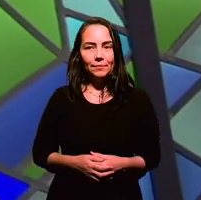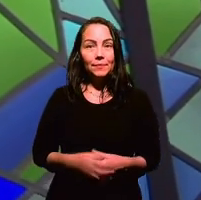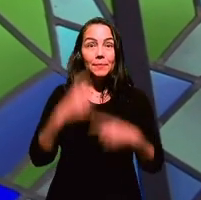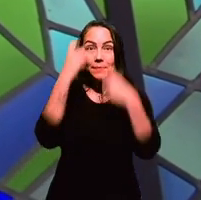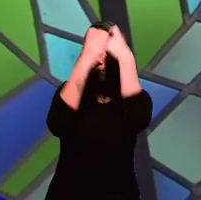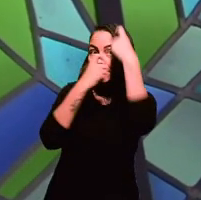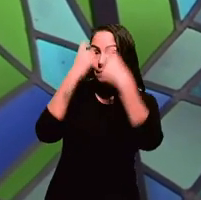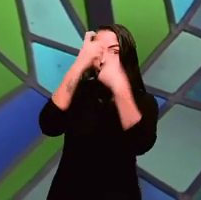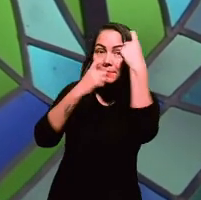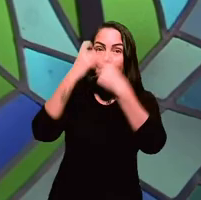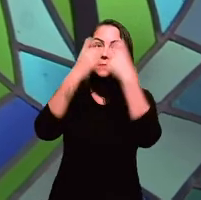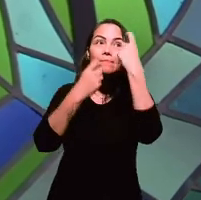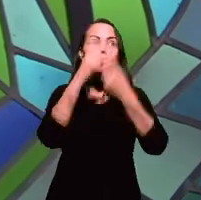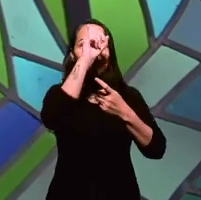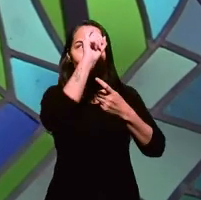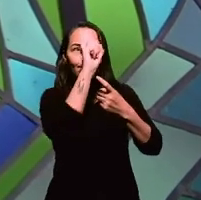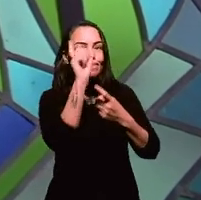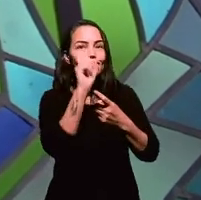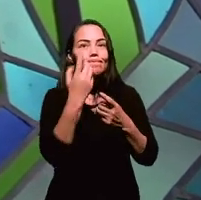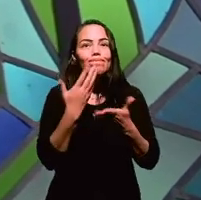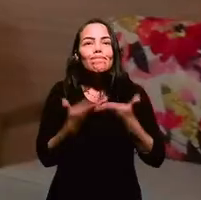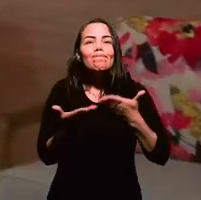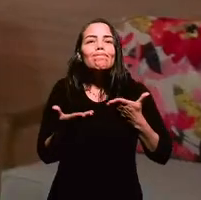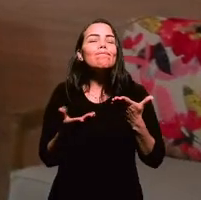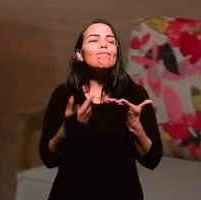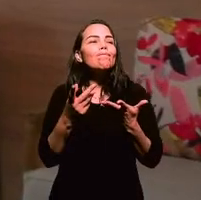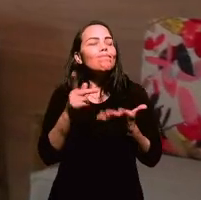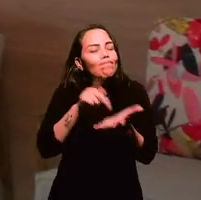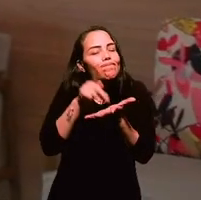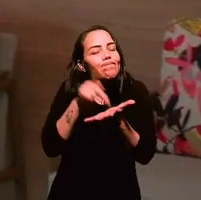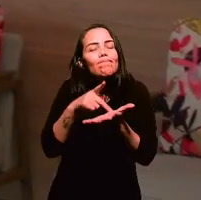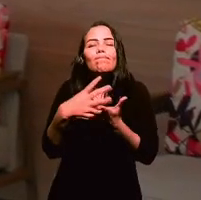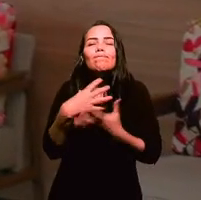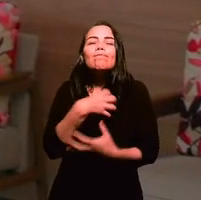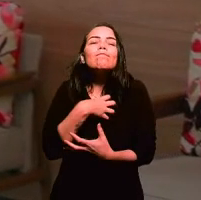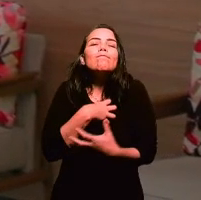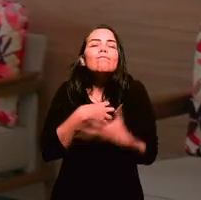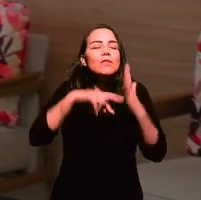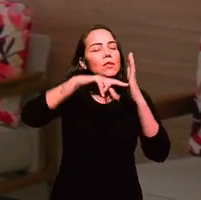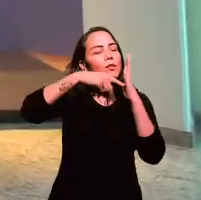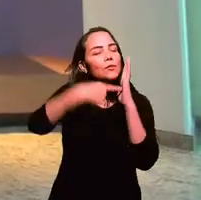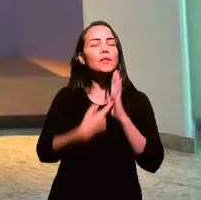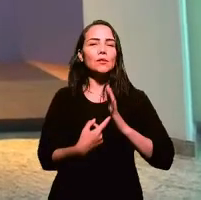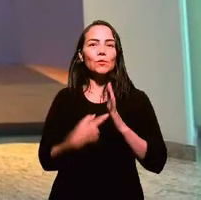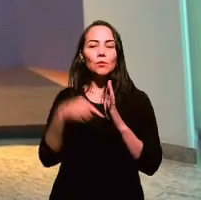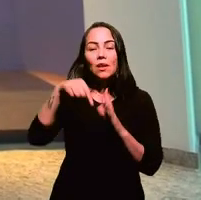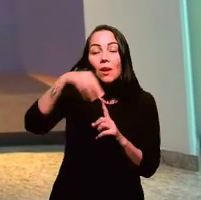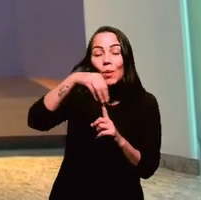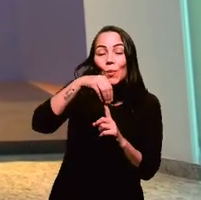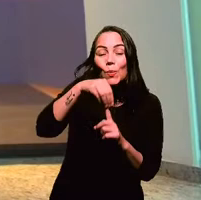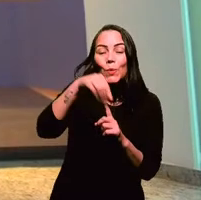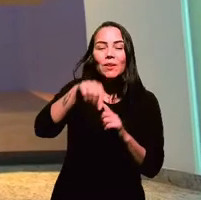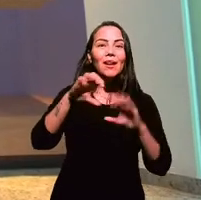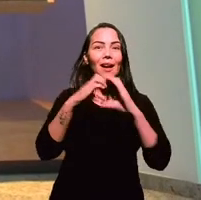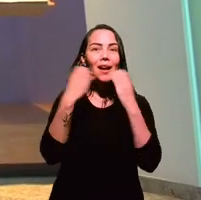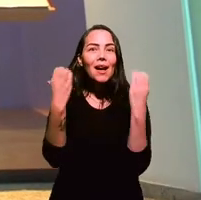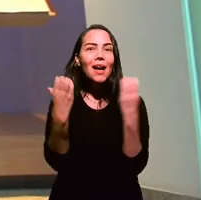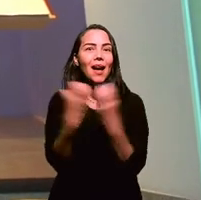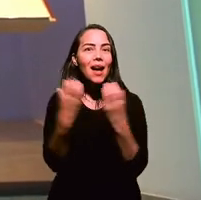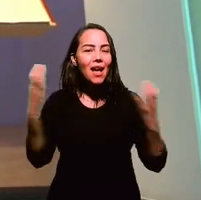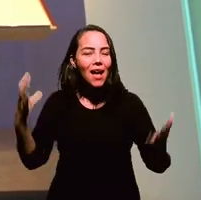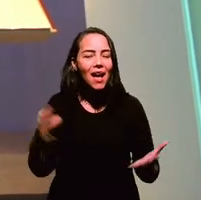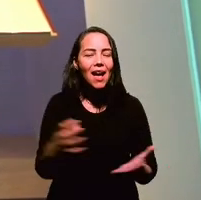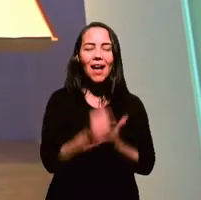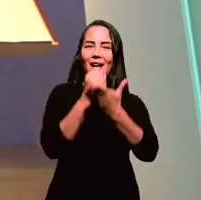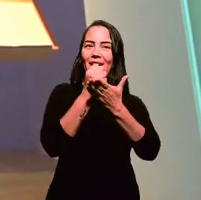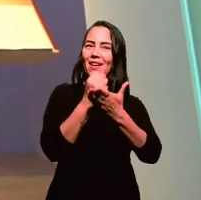A preocupação delas é que o hospital não perdesse a essência, mas aqui é um caso único, onde a comunidade abraça o hospital. Então